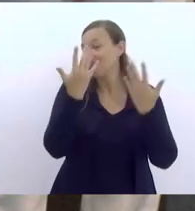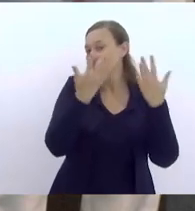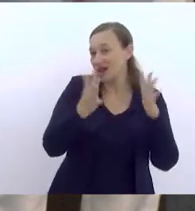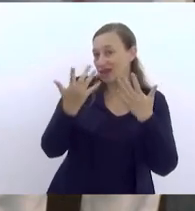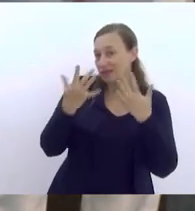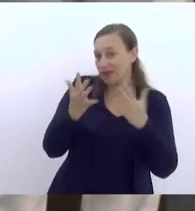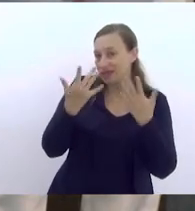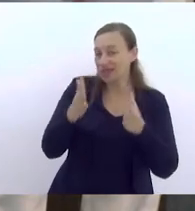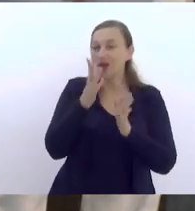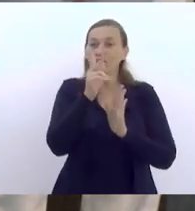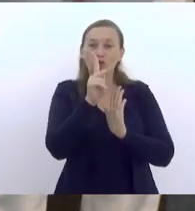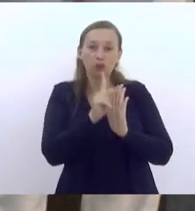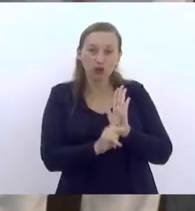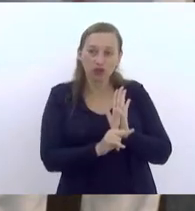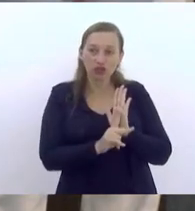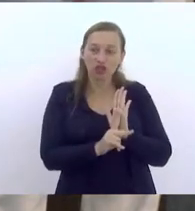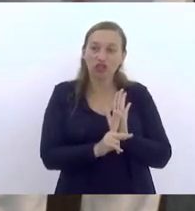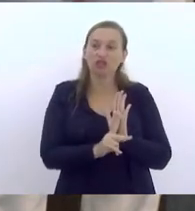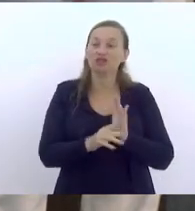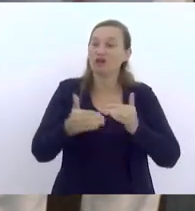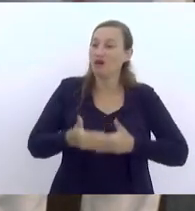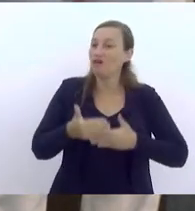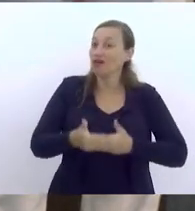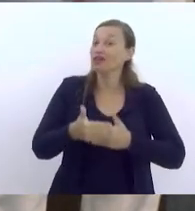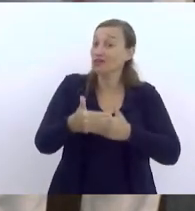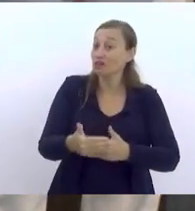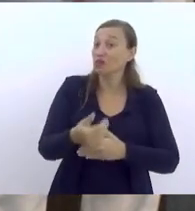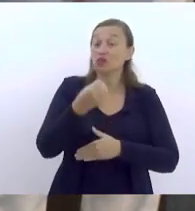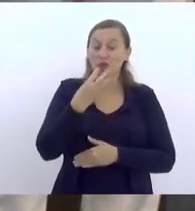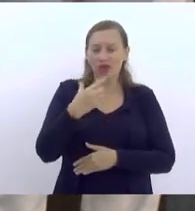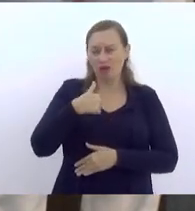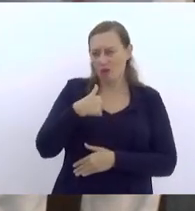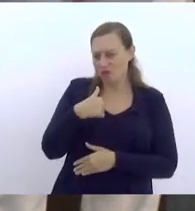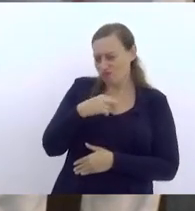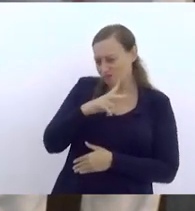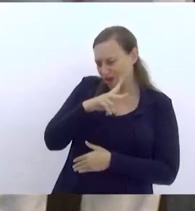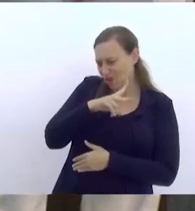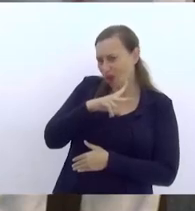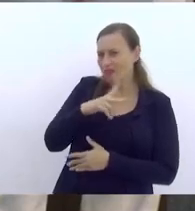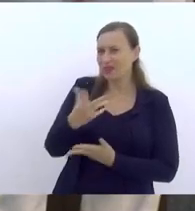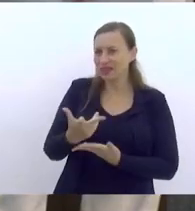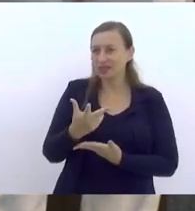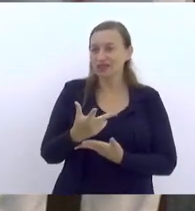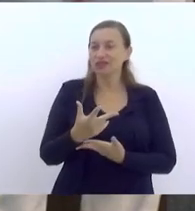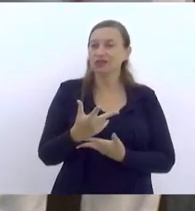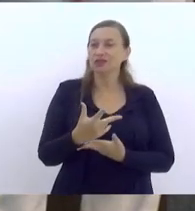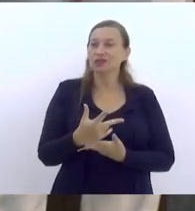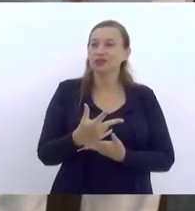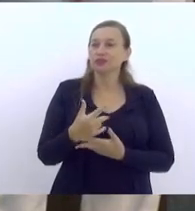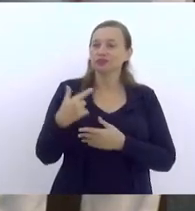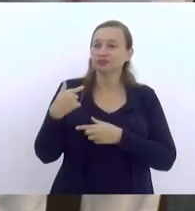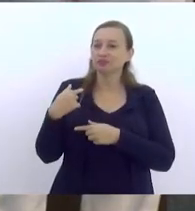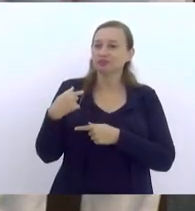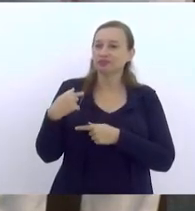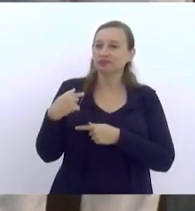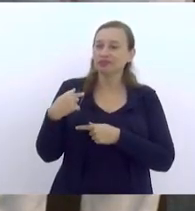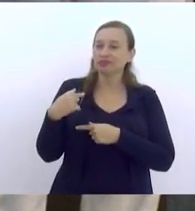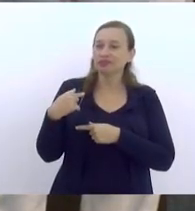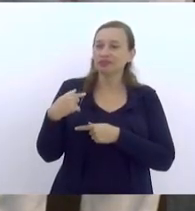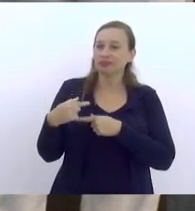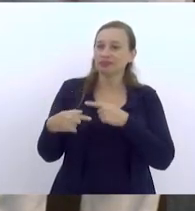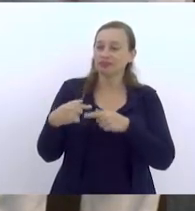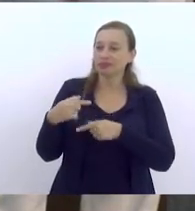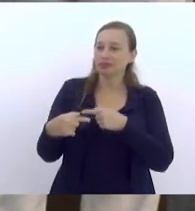parabenizar mesmo o projeto, eu acho que nós avançamos muito. Eu, pessoalmente, como uma descendente